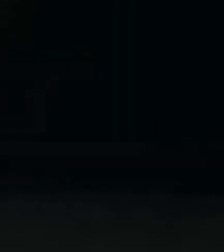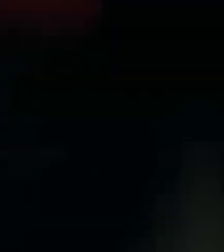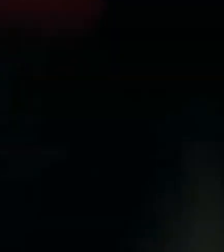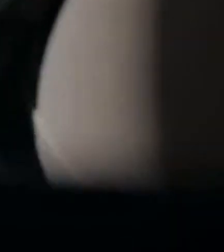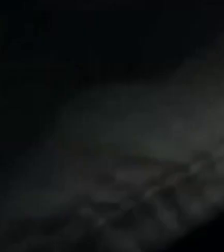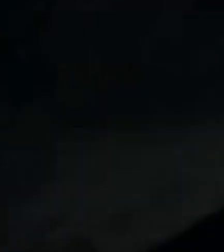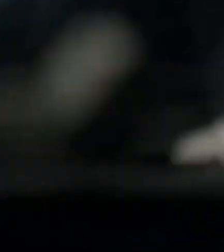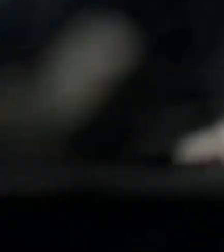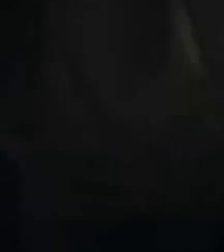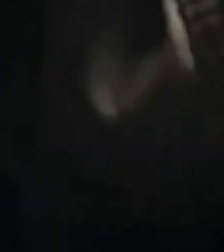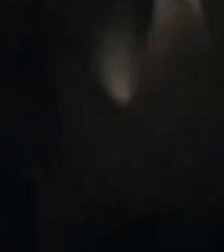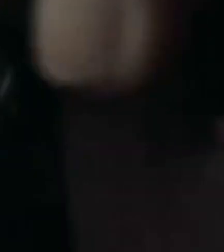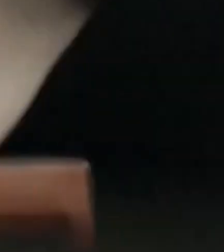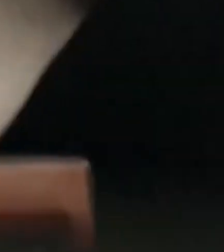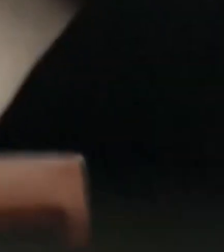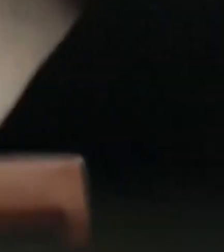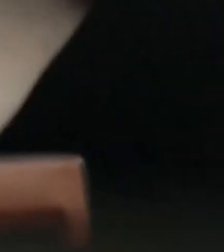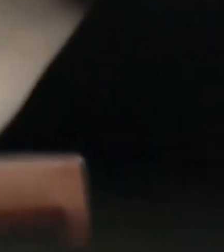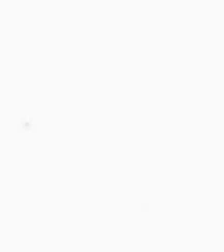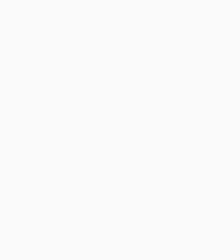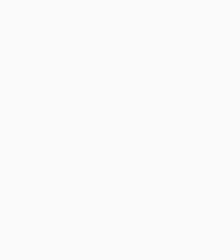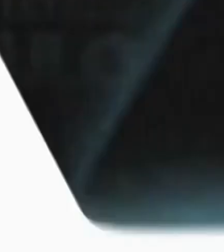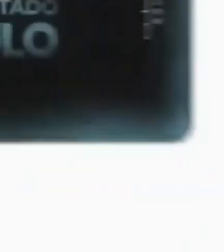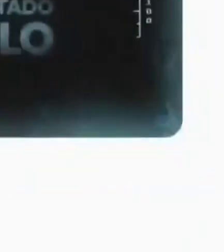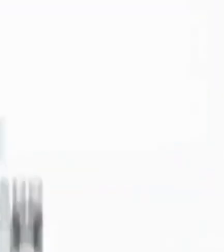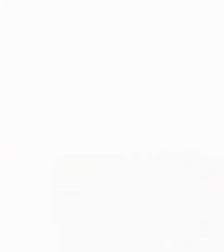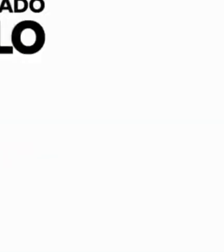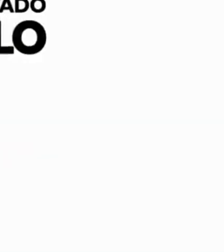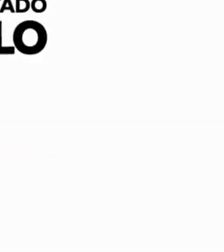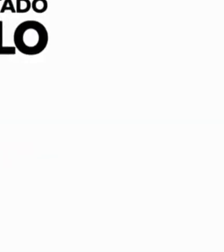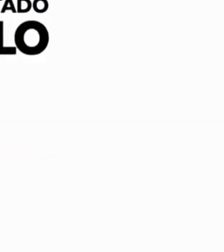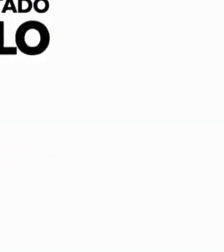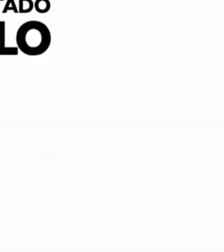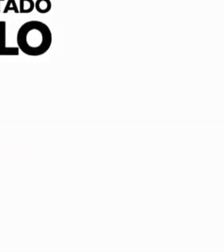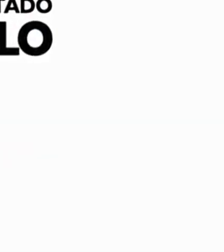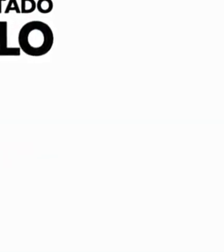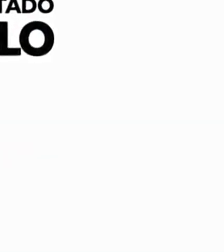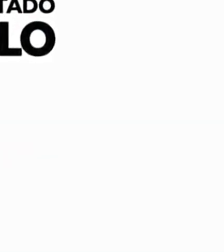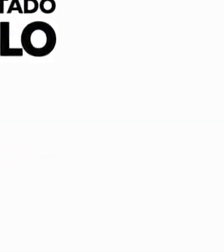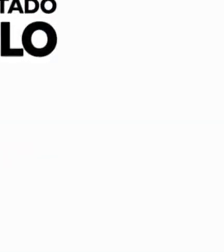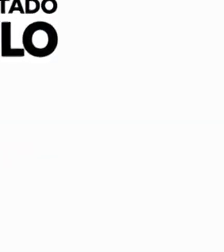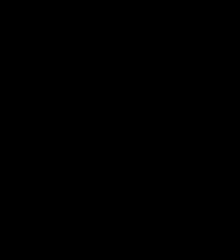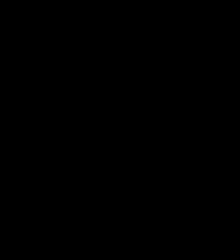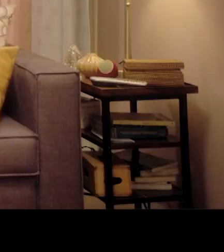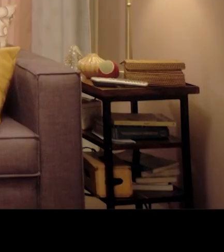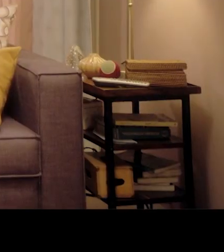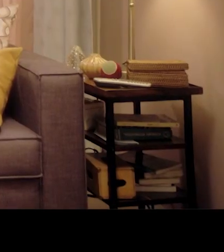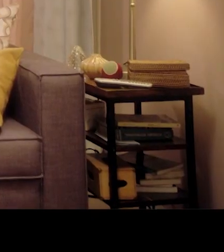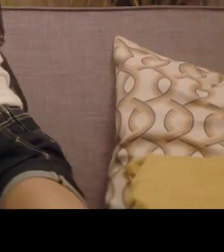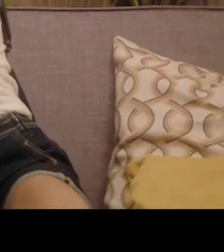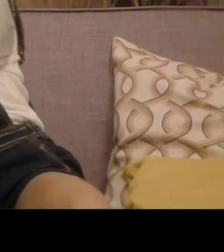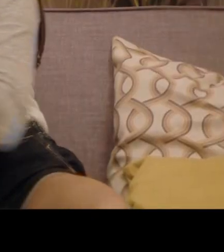para não usar. É obrigatório por lei e pode salvar sua vida. Artesp, Governo do Estado de São Paulo.